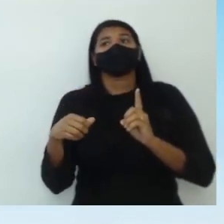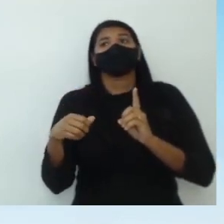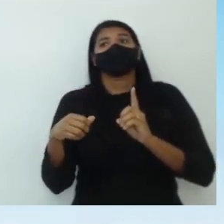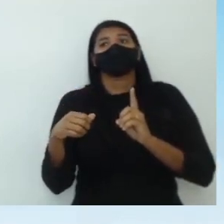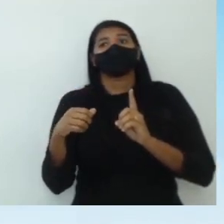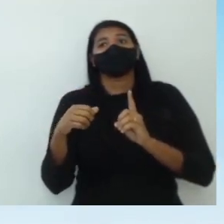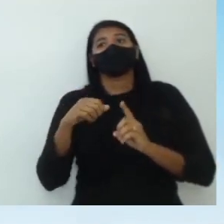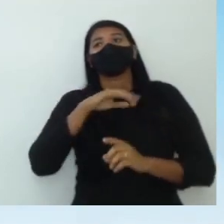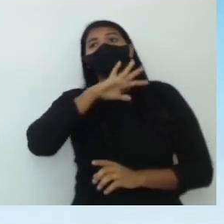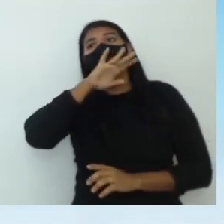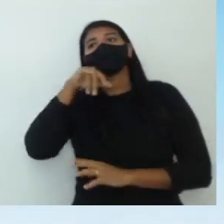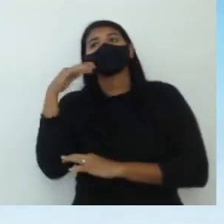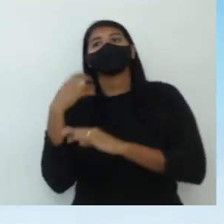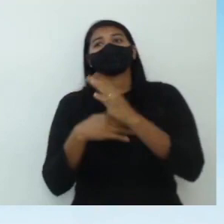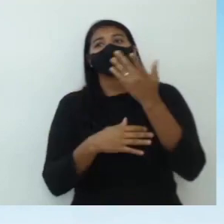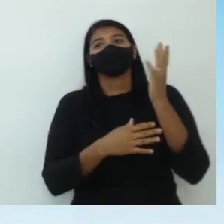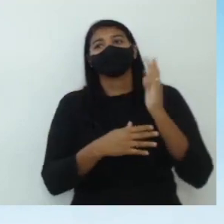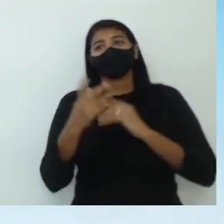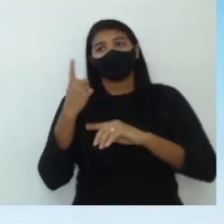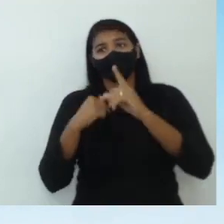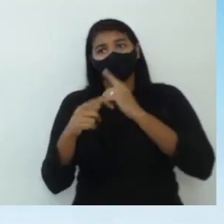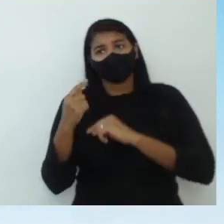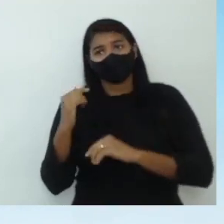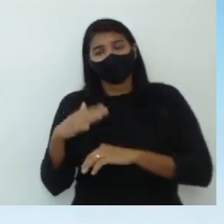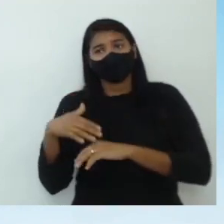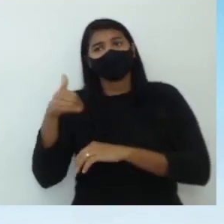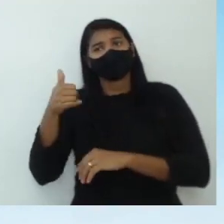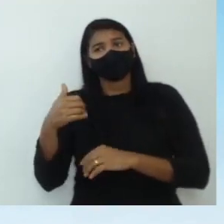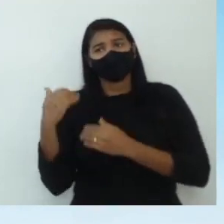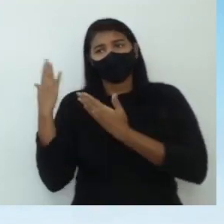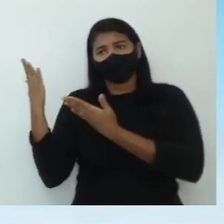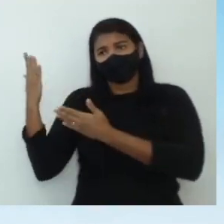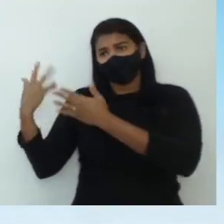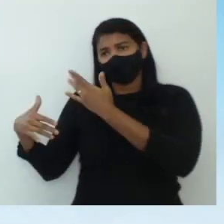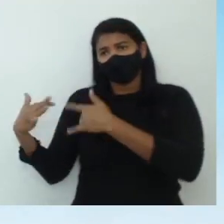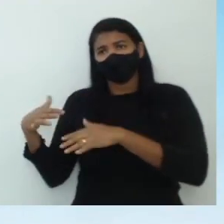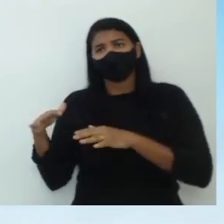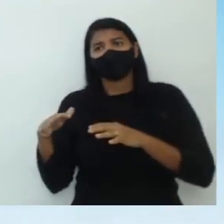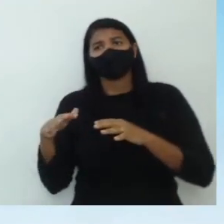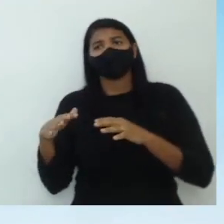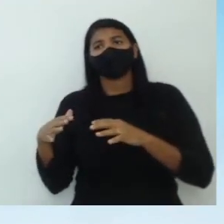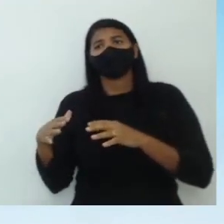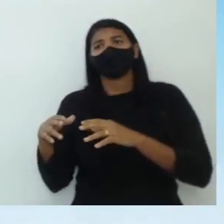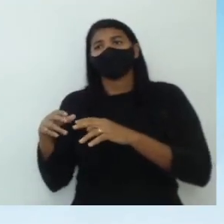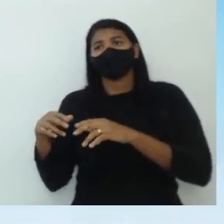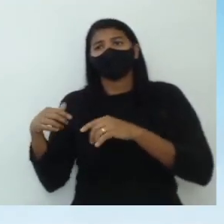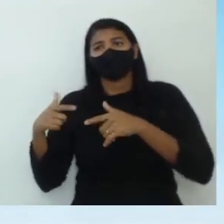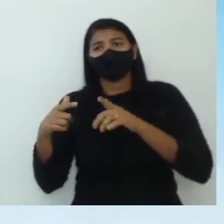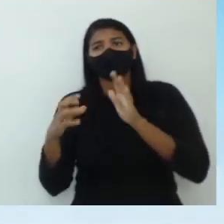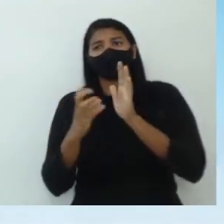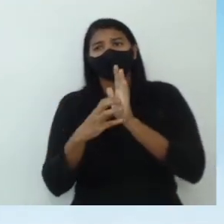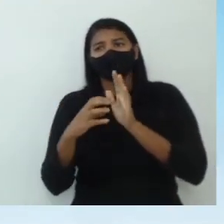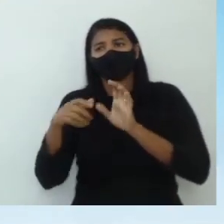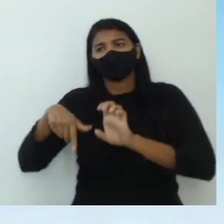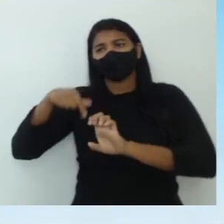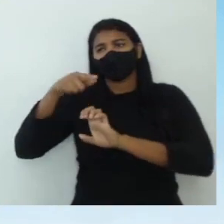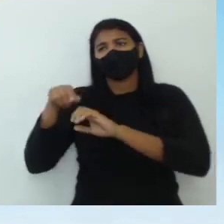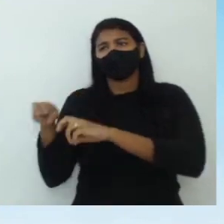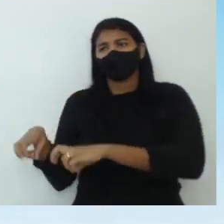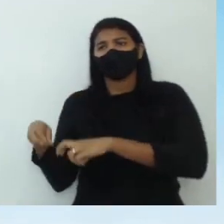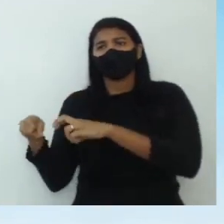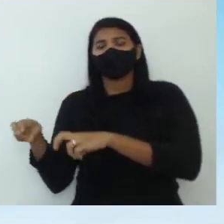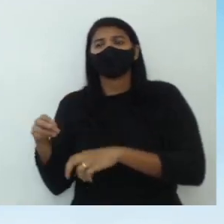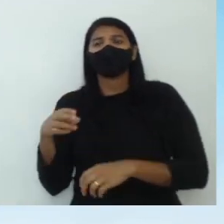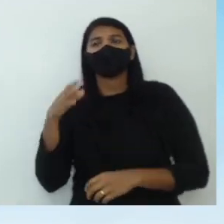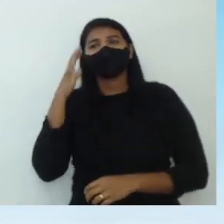vai ser muito mais efetivo. Exatamente, eu falei há pouco, né, dos pequenos produtores e, de fato, alguns não entendem e degradam,